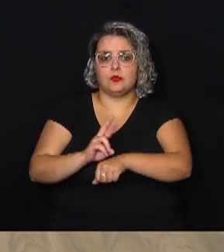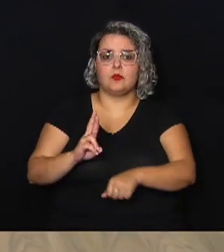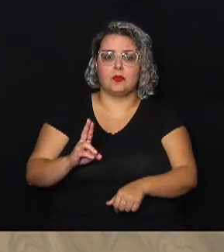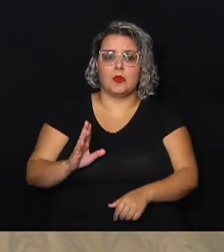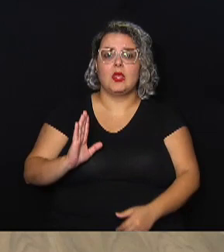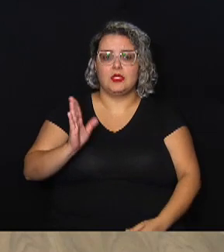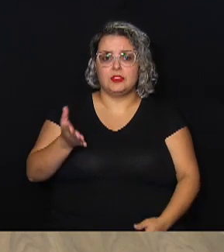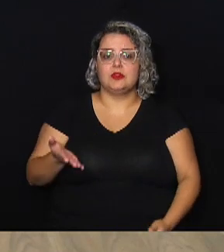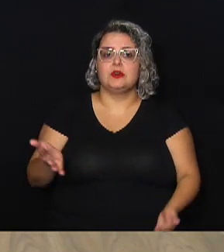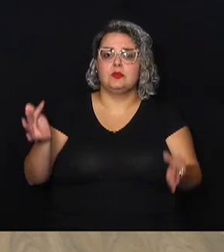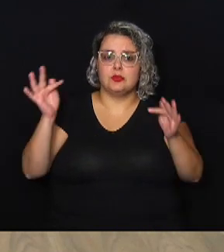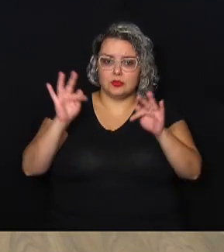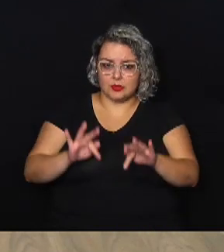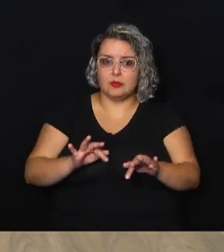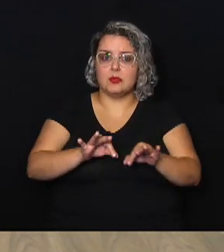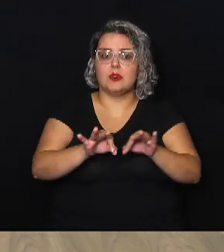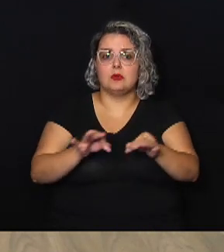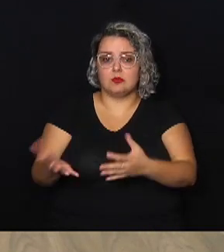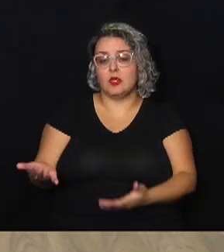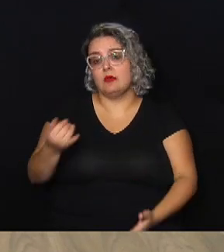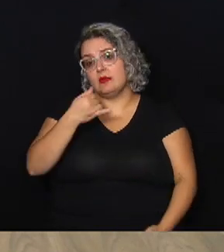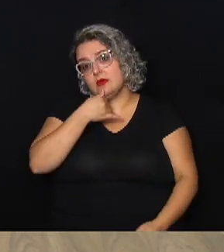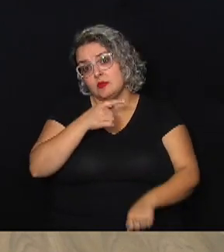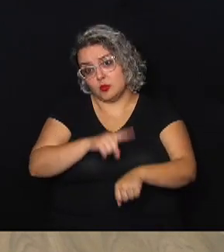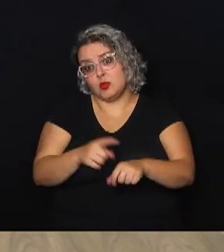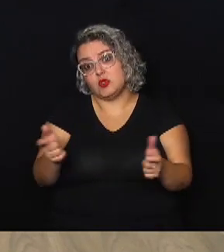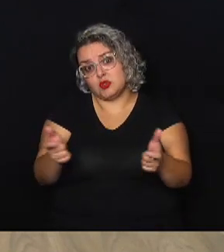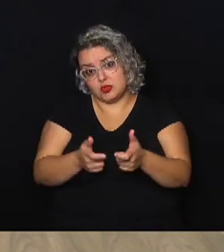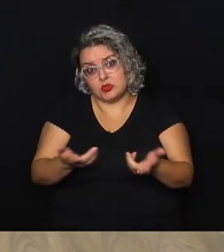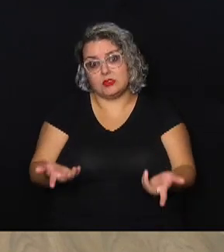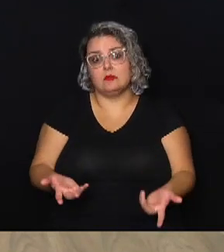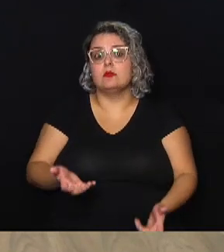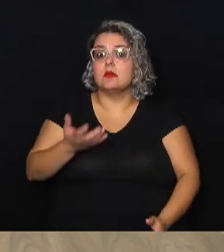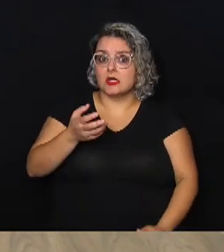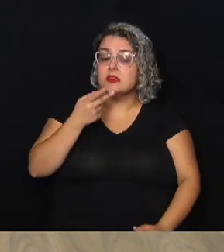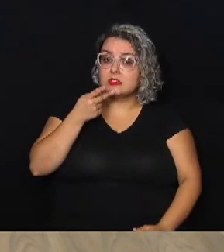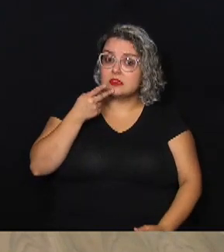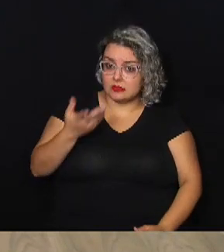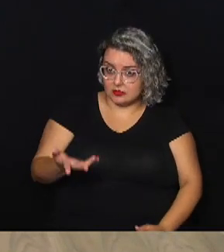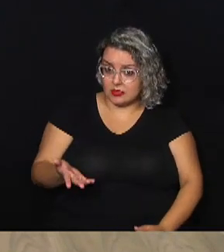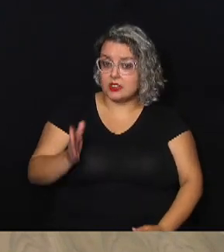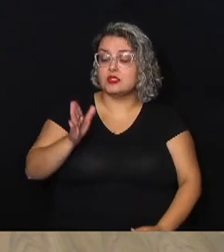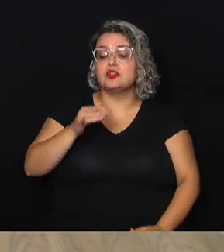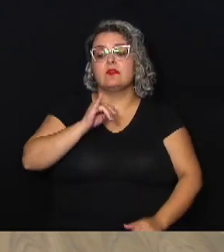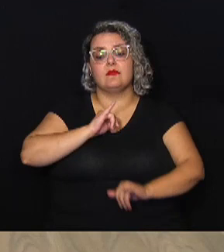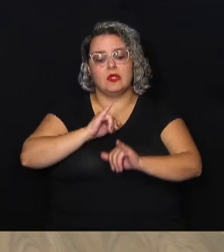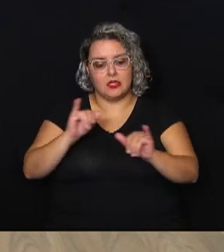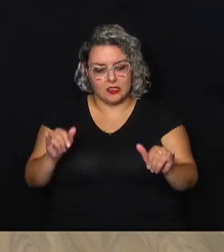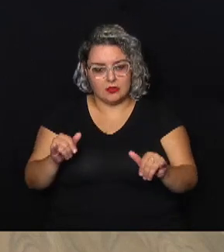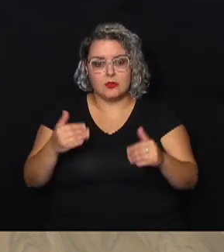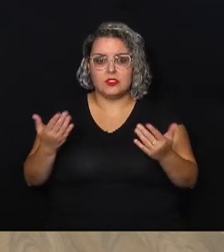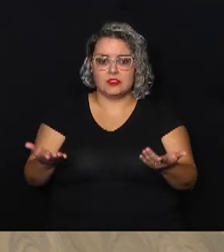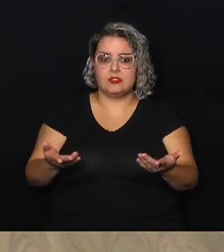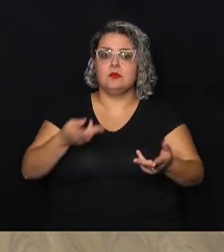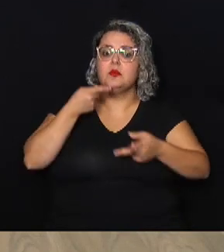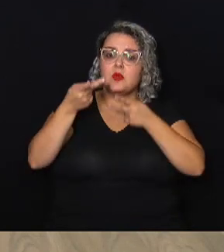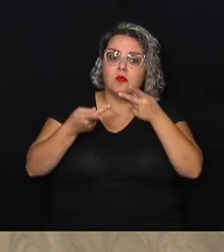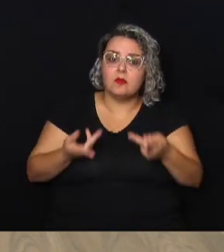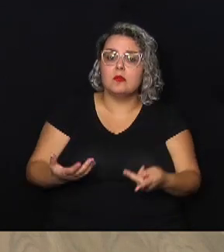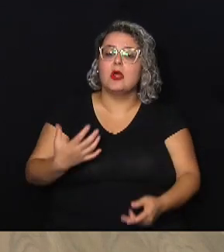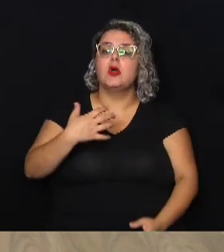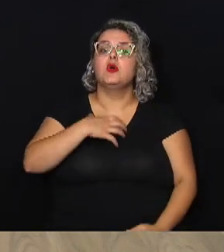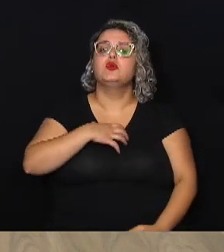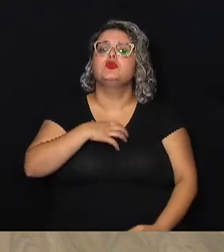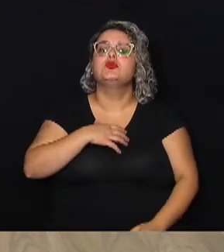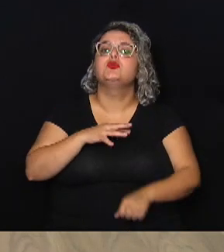encaminhando aí para o encerramento do programa, infelizmente o nosso tempo é curto, mas eu queria reforçar, a gente já disse aqui, né? Vamos reforçar os sintomas